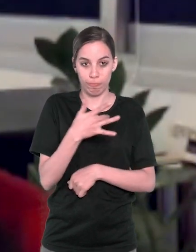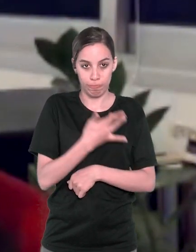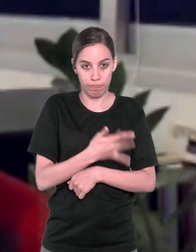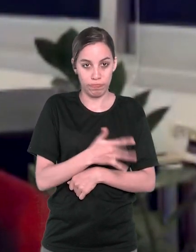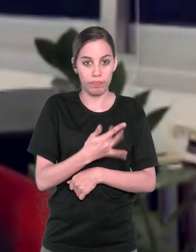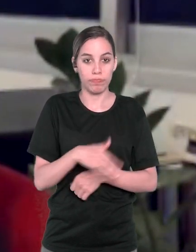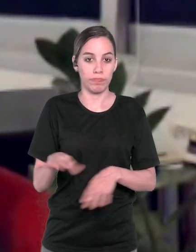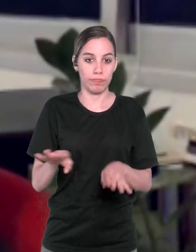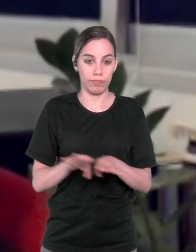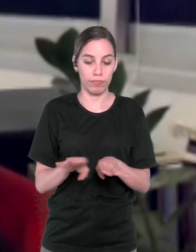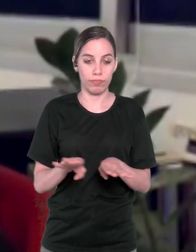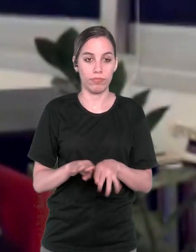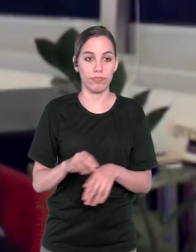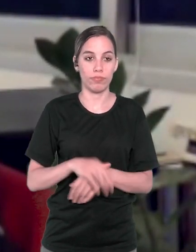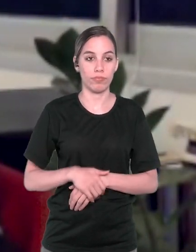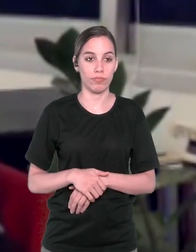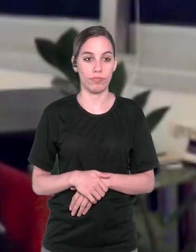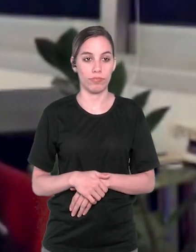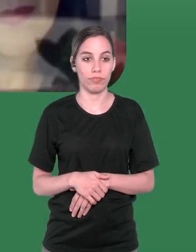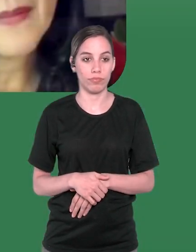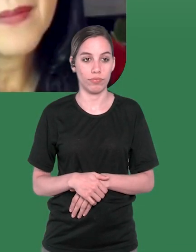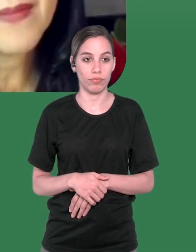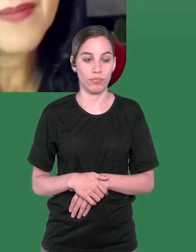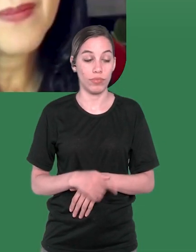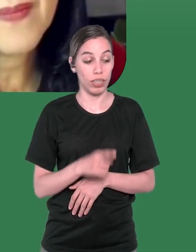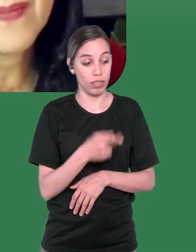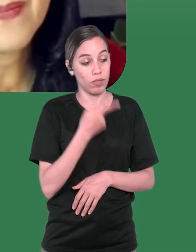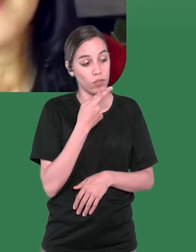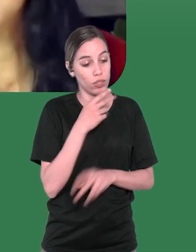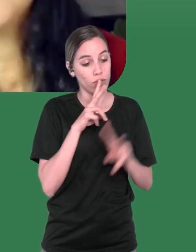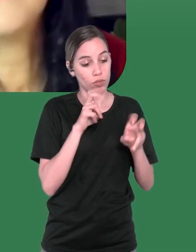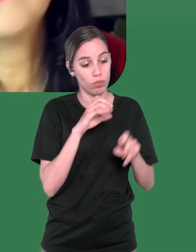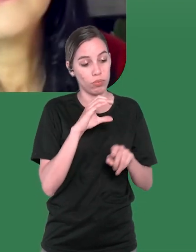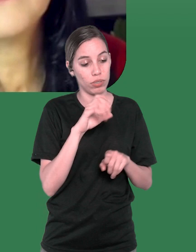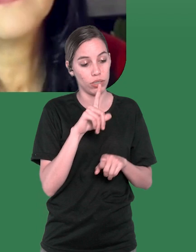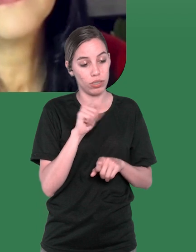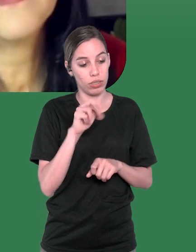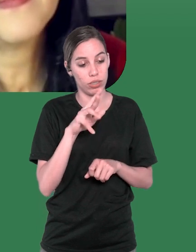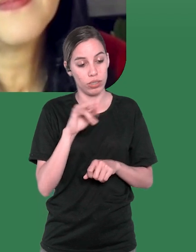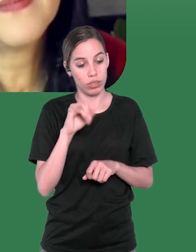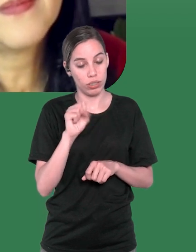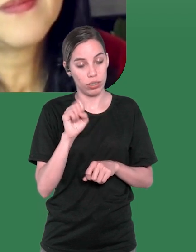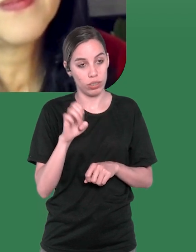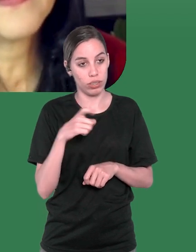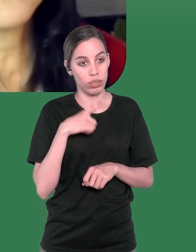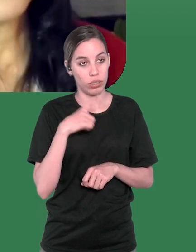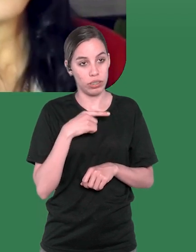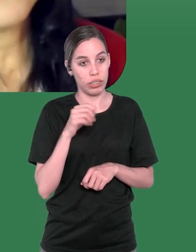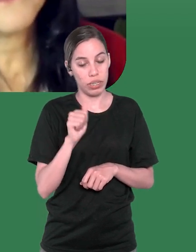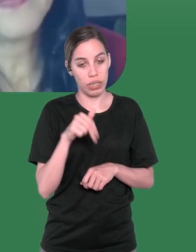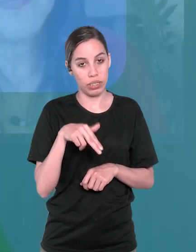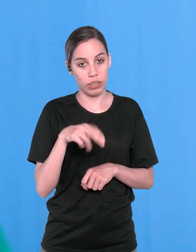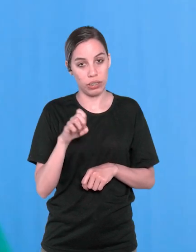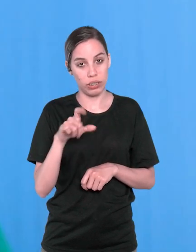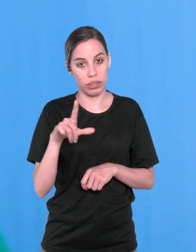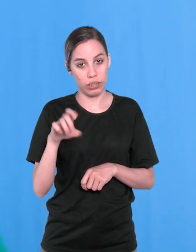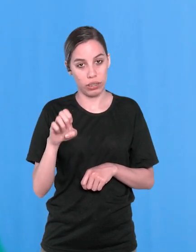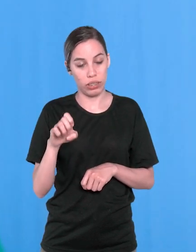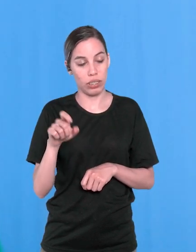Sim. A gente falando da Clarice, eu lembrei da Anélida Pion, né? Que as duas eram tão amigas, e a Anélida também